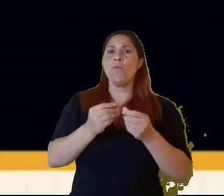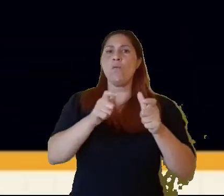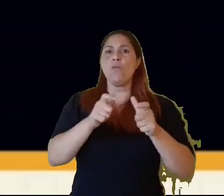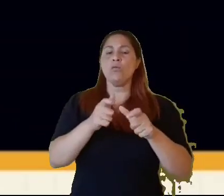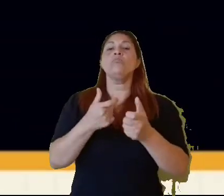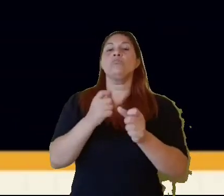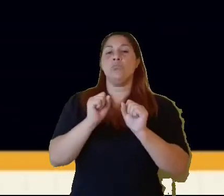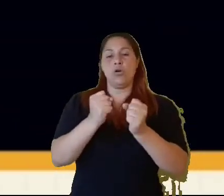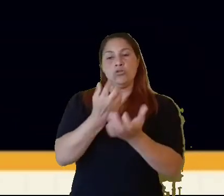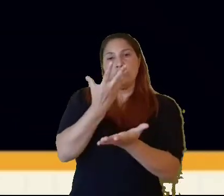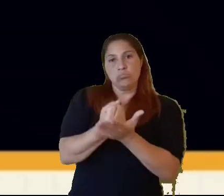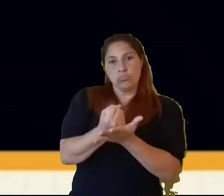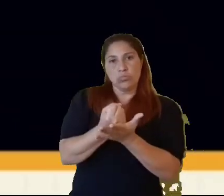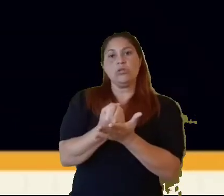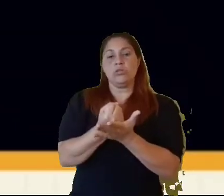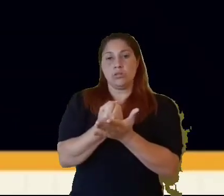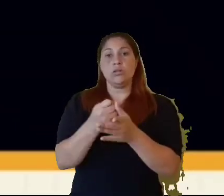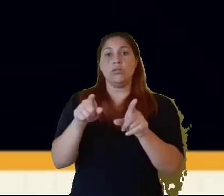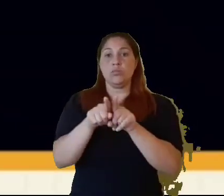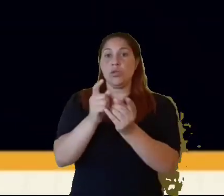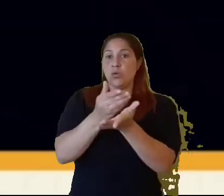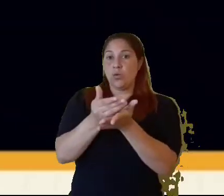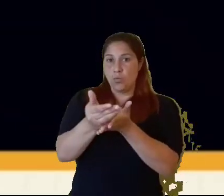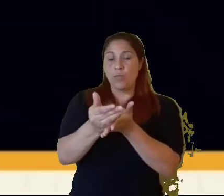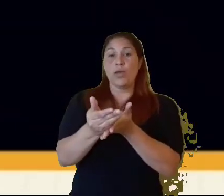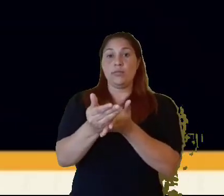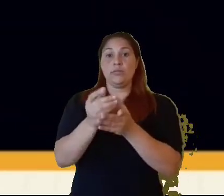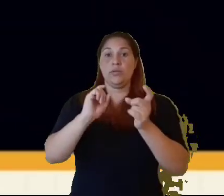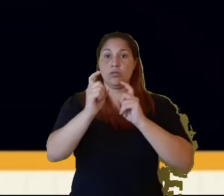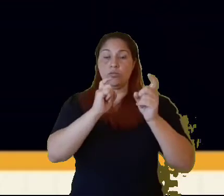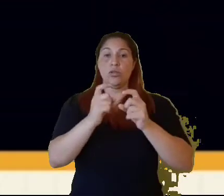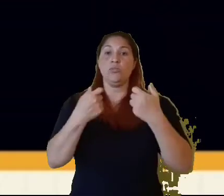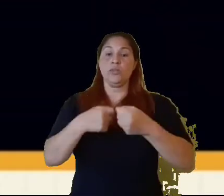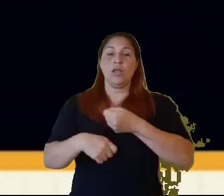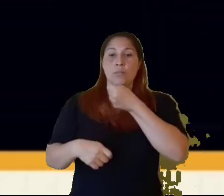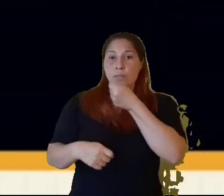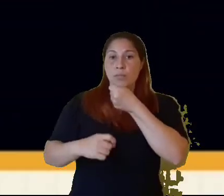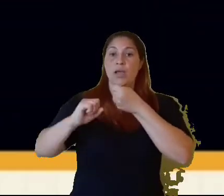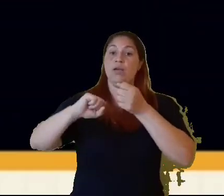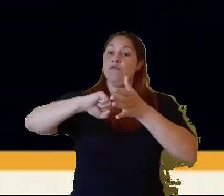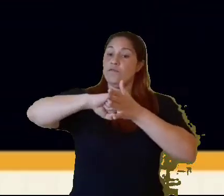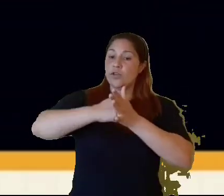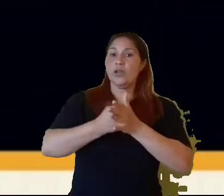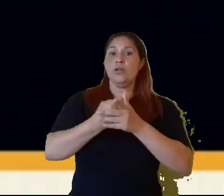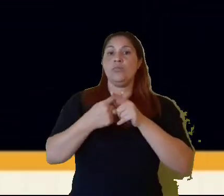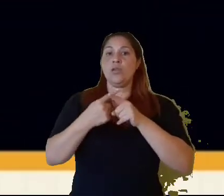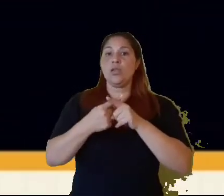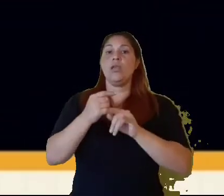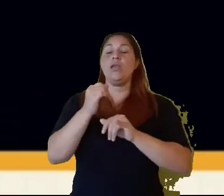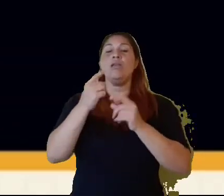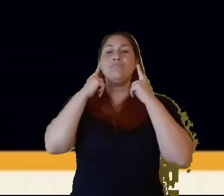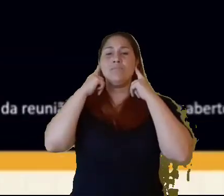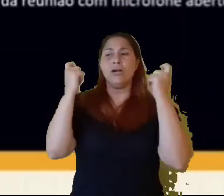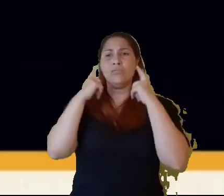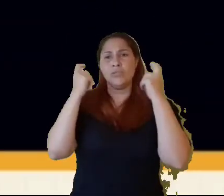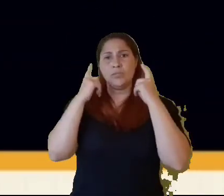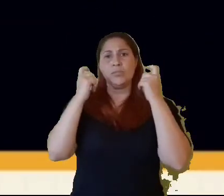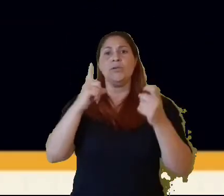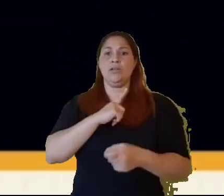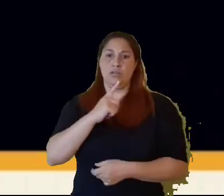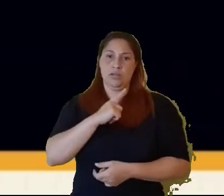a instalação. A gente começa a reunião, microfone fechado, porque senão online dá muito